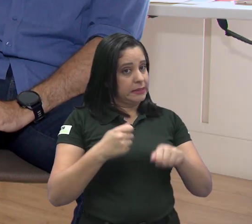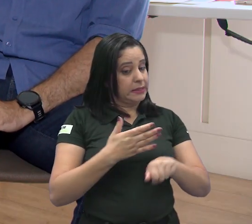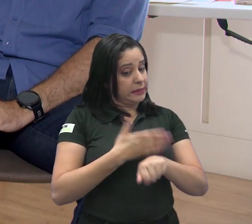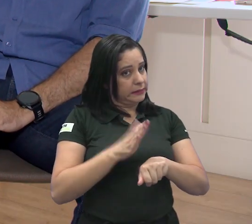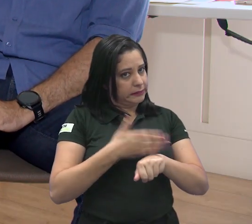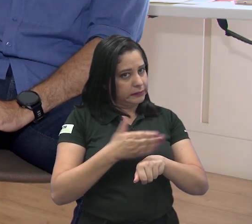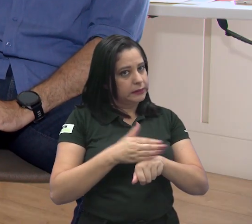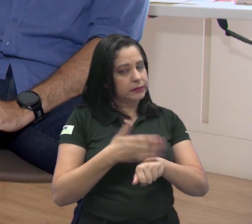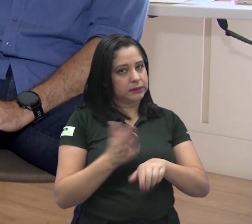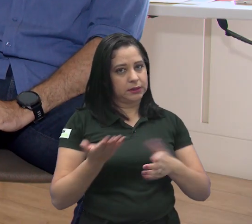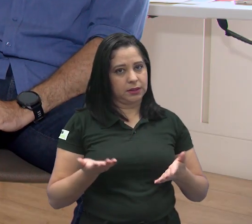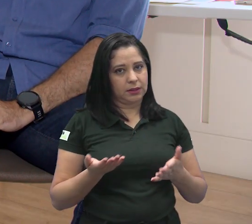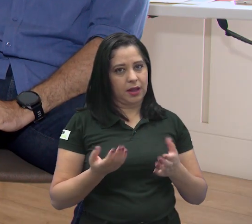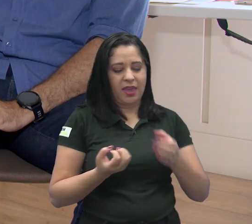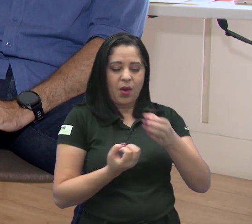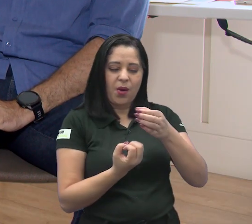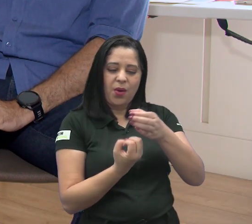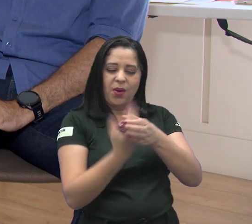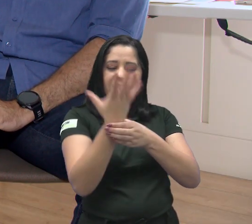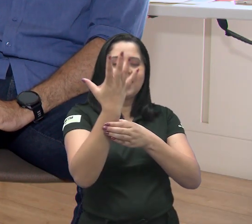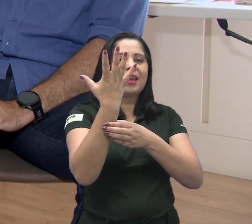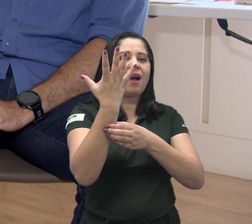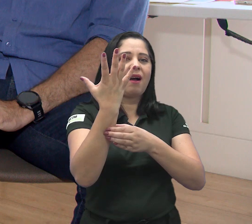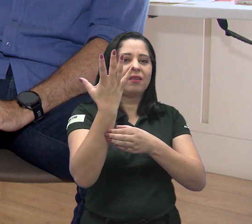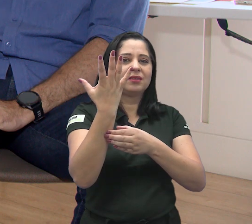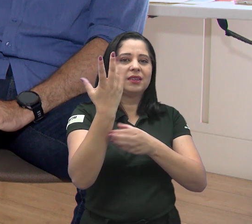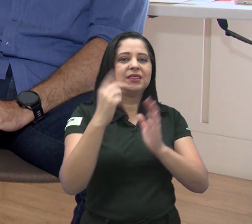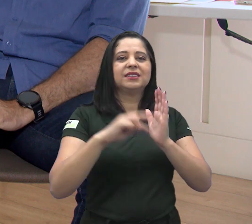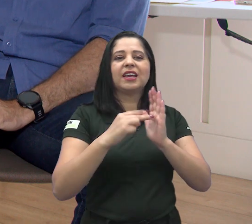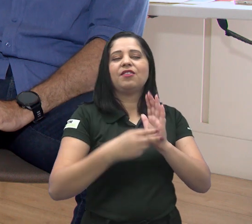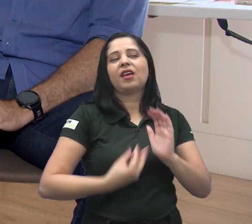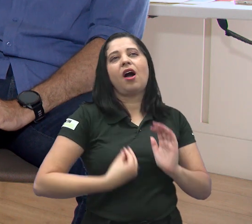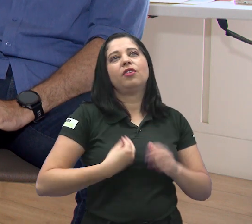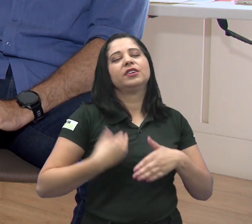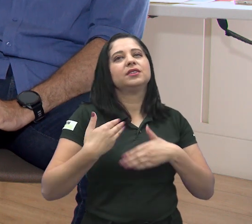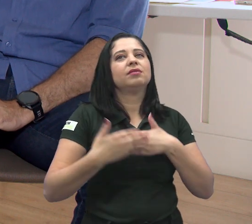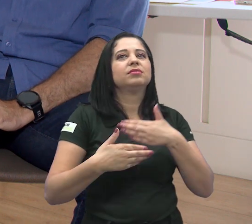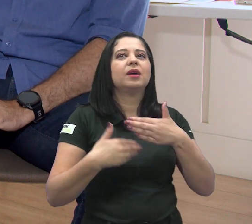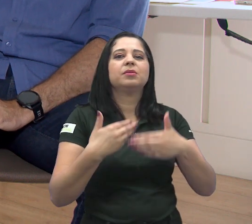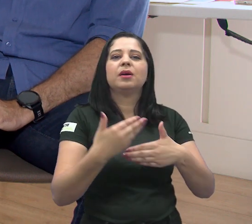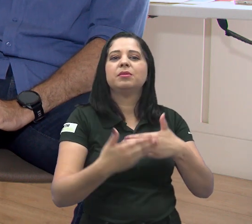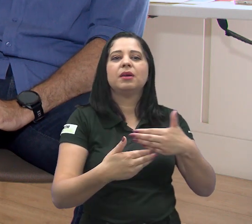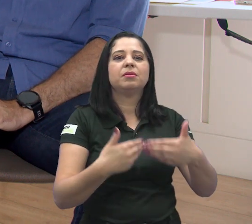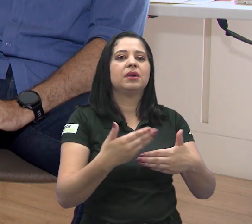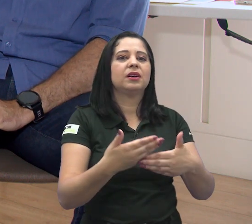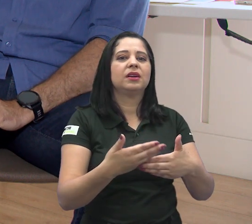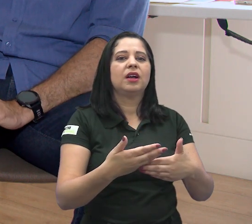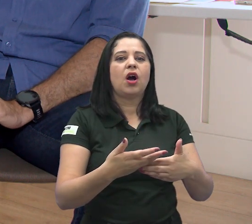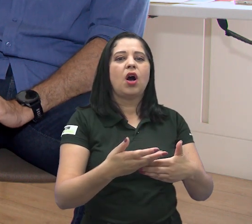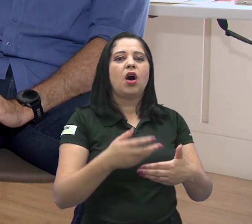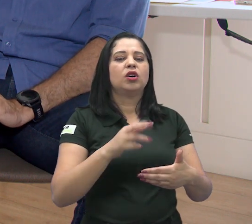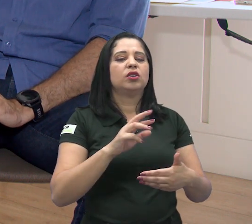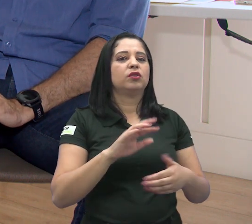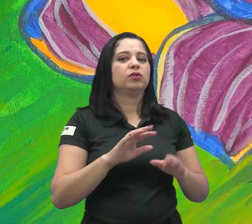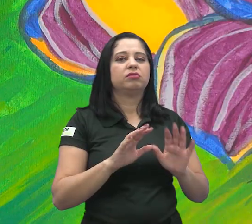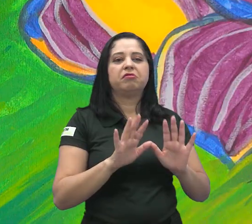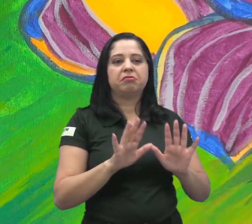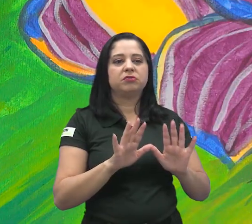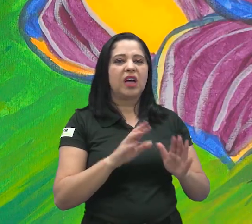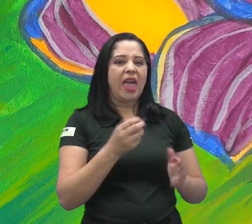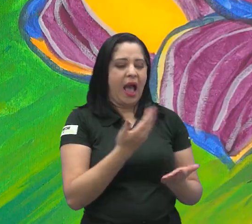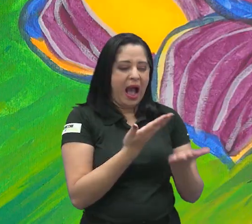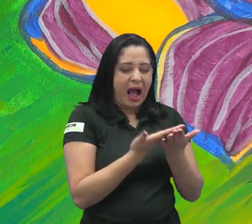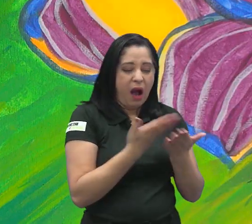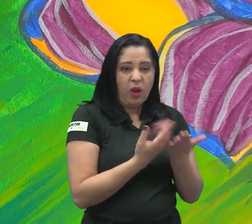exercício. E a criação é um exercício de vida. Não é aquilo que você vai adquirir somente numa aula, você